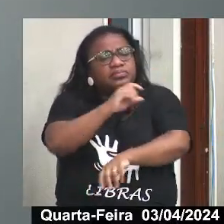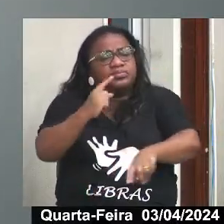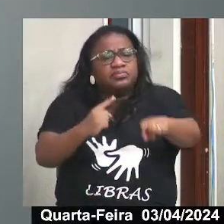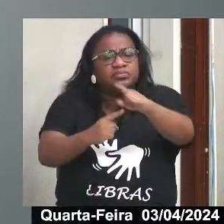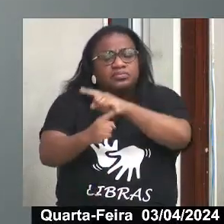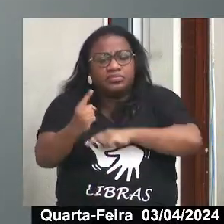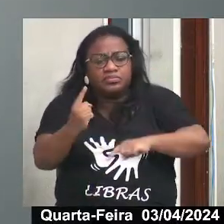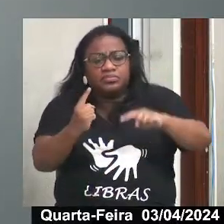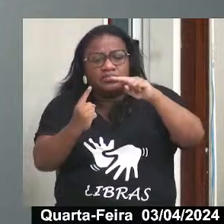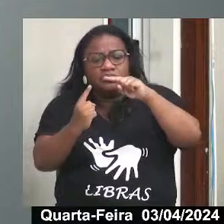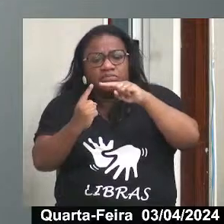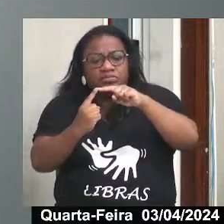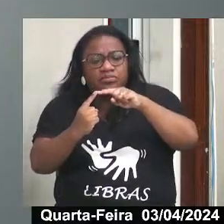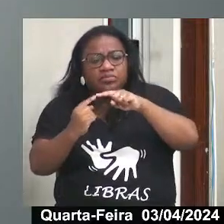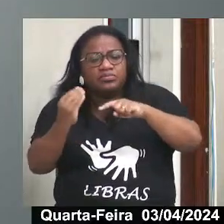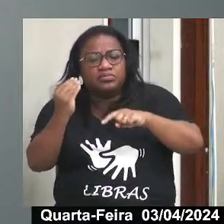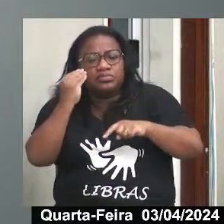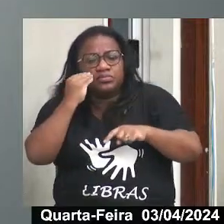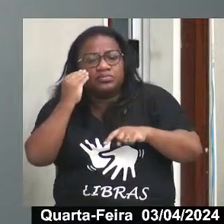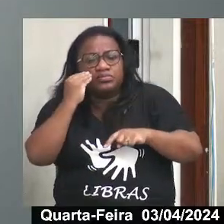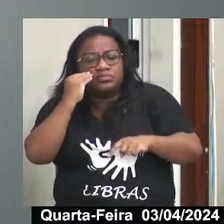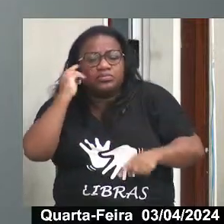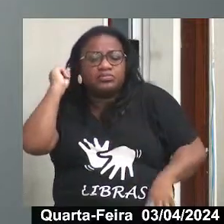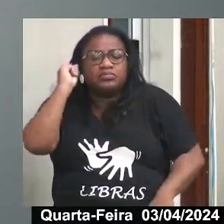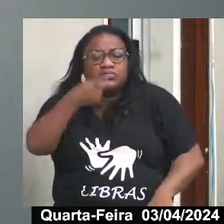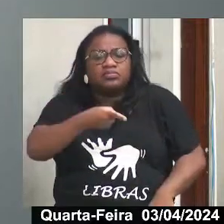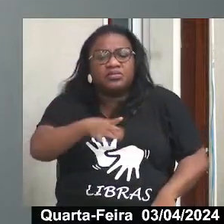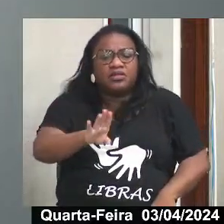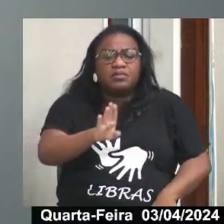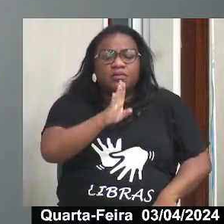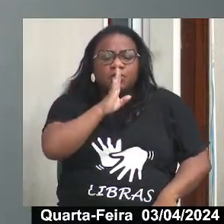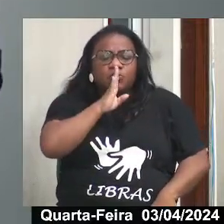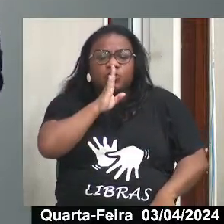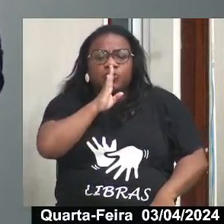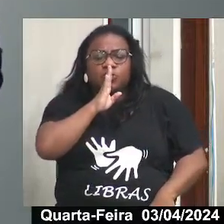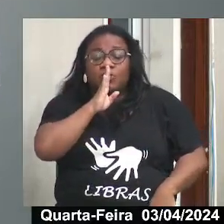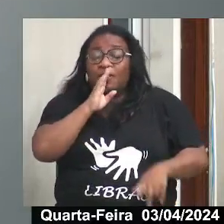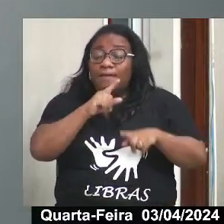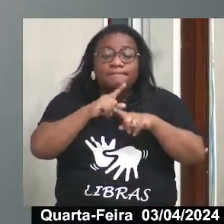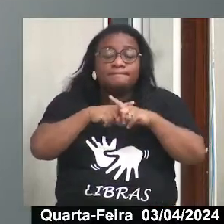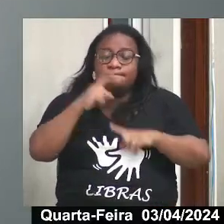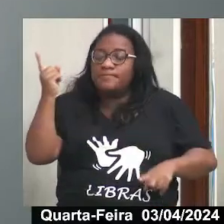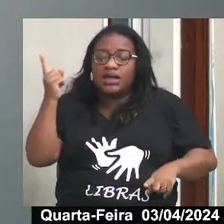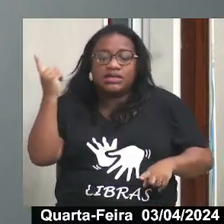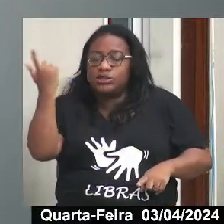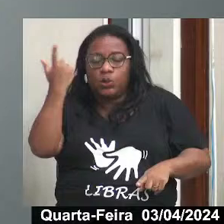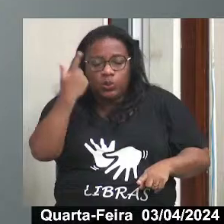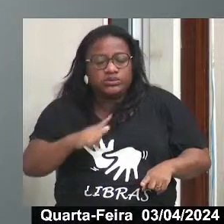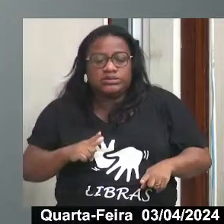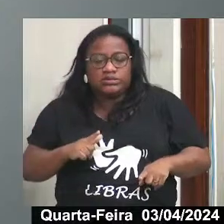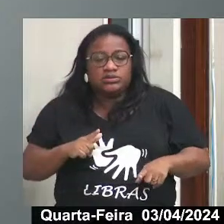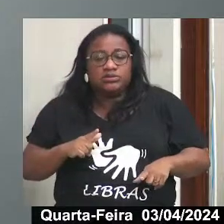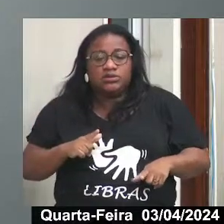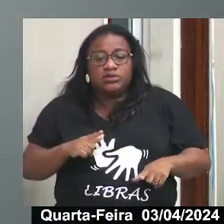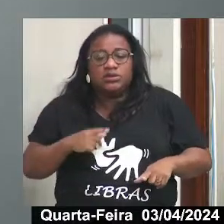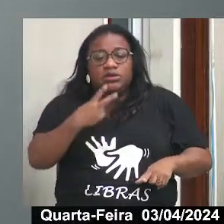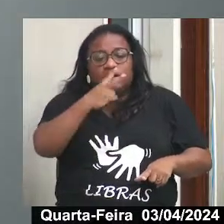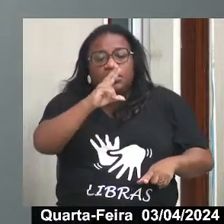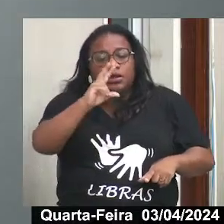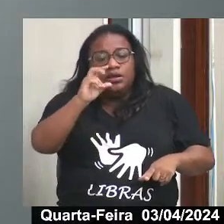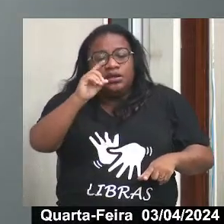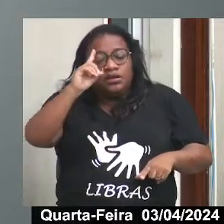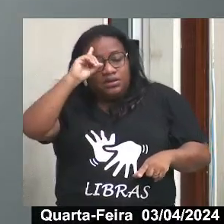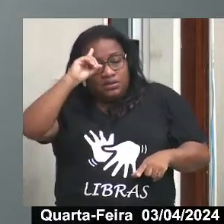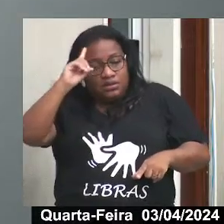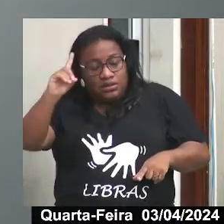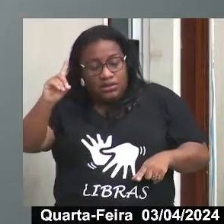um objetivo: tentar calar a nossa voz, mas não conseguiu. Porque durante os